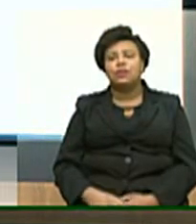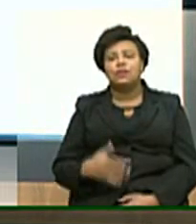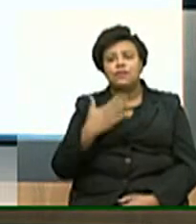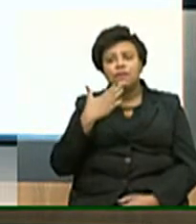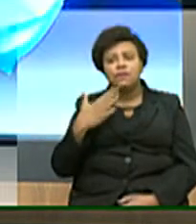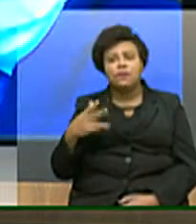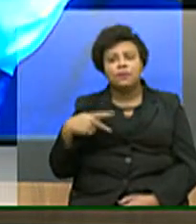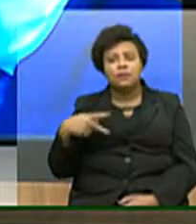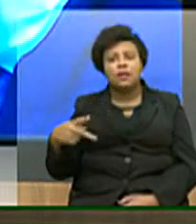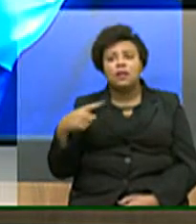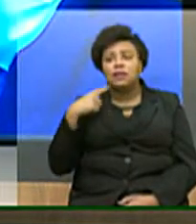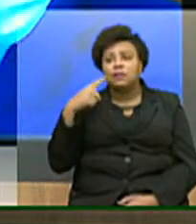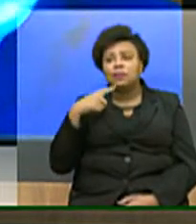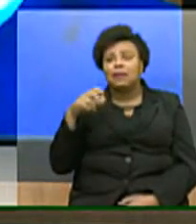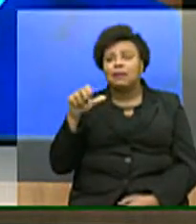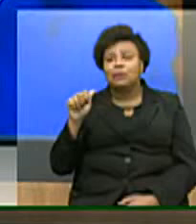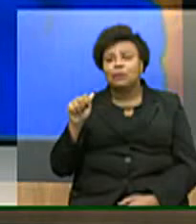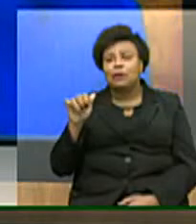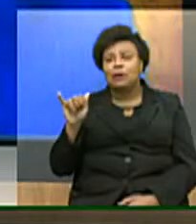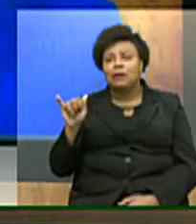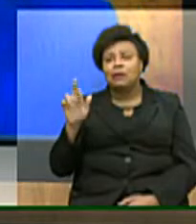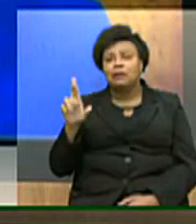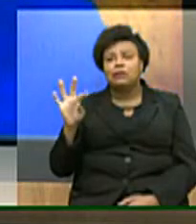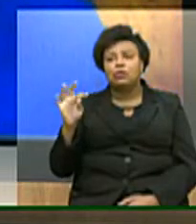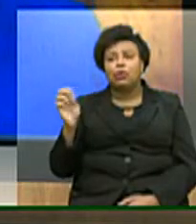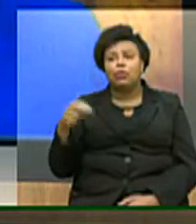Favorável, presidente. Deputado Ayrton Lima.